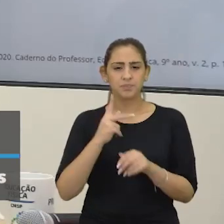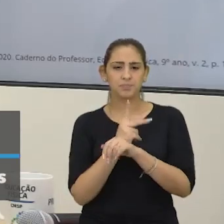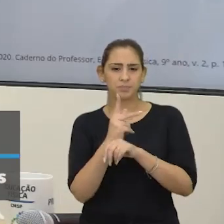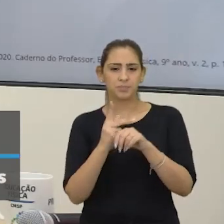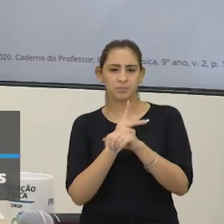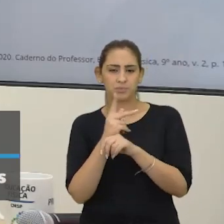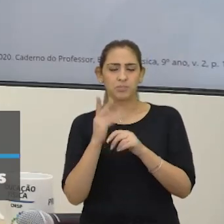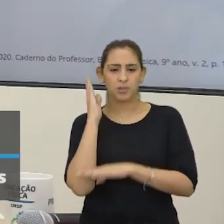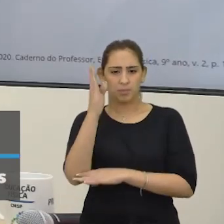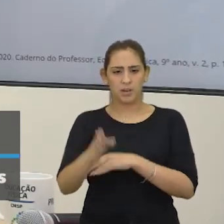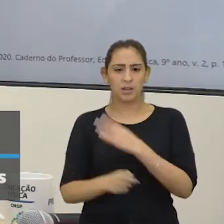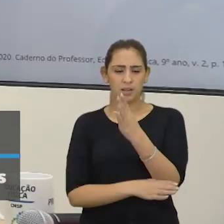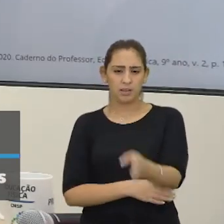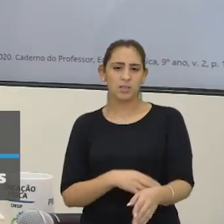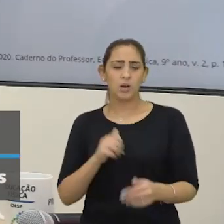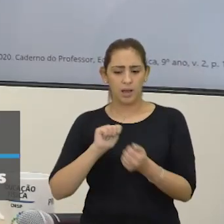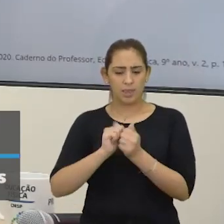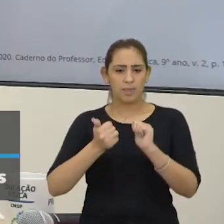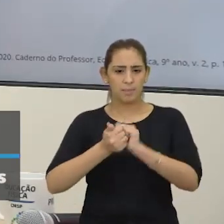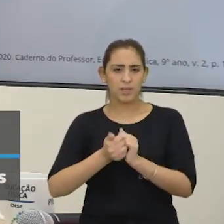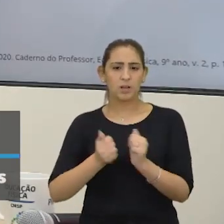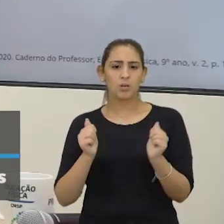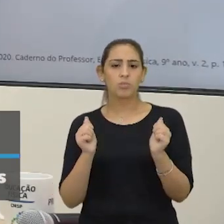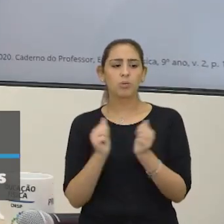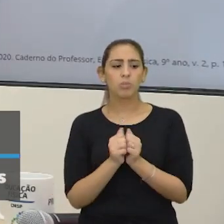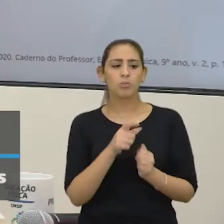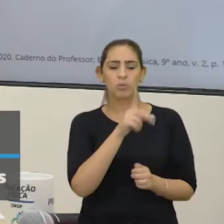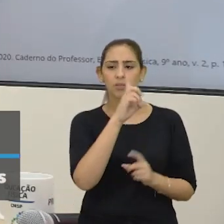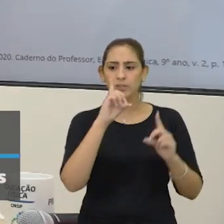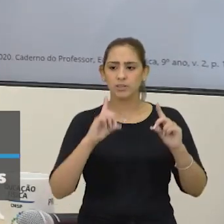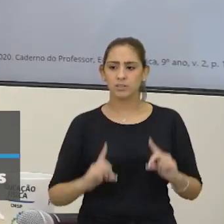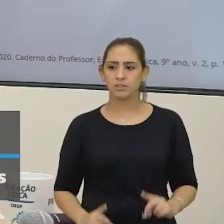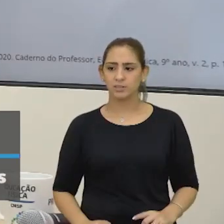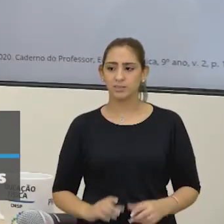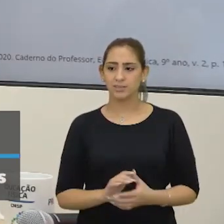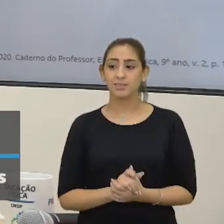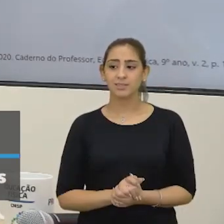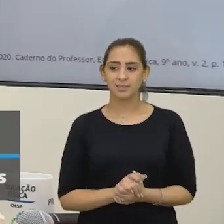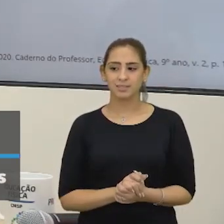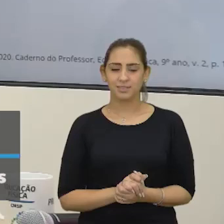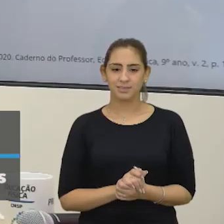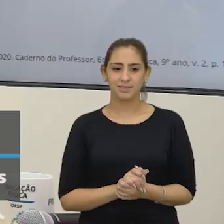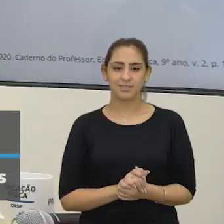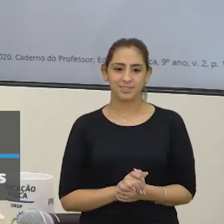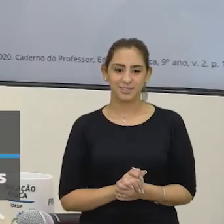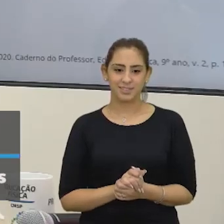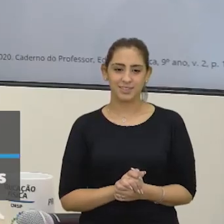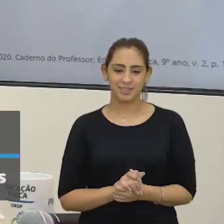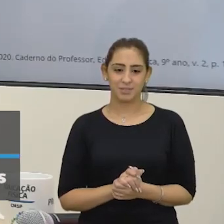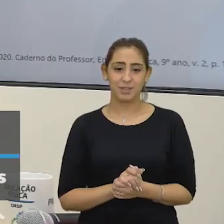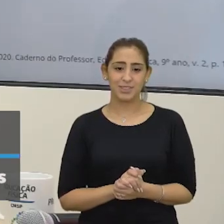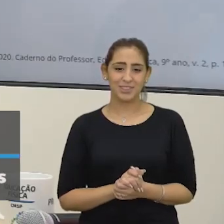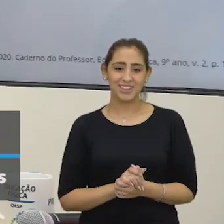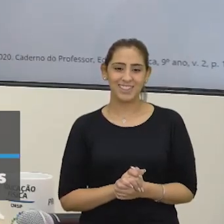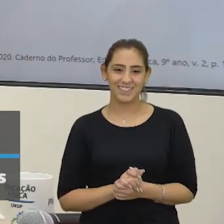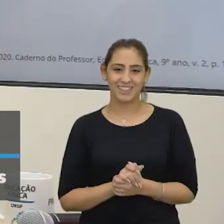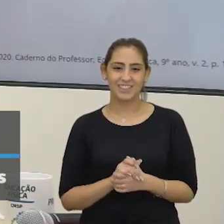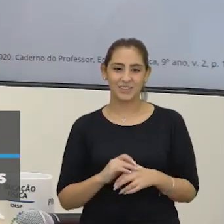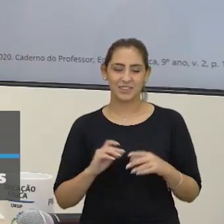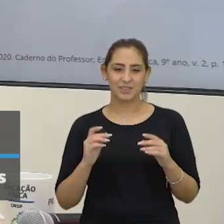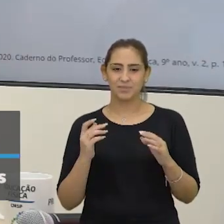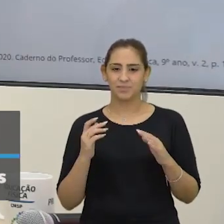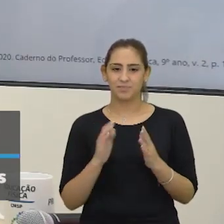esporte paralímpico mesmo, a adaptação exata para ele? Será que nós, enquanto alunos, né, professores, não vamos